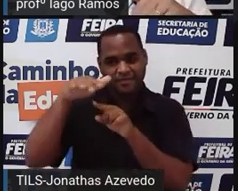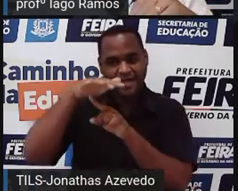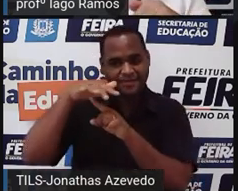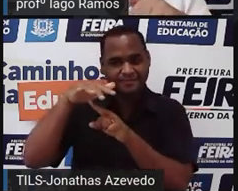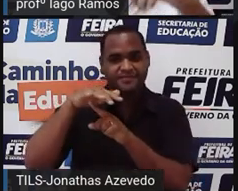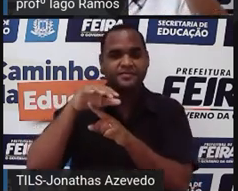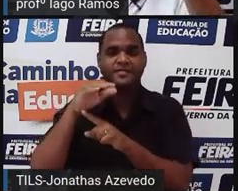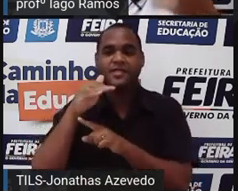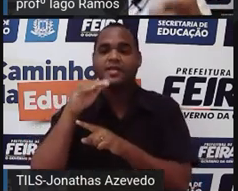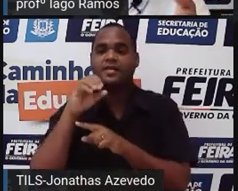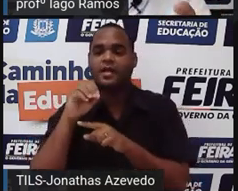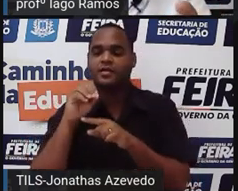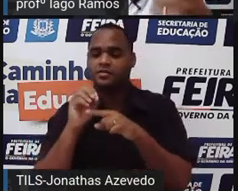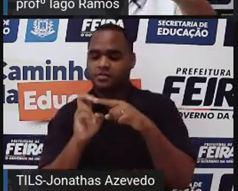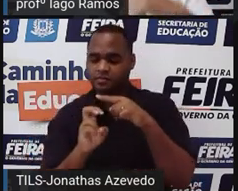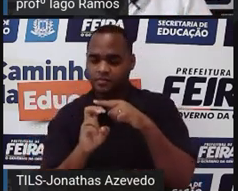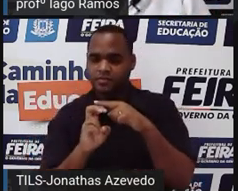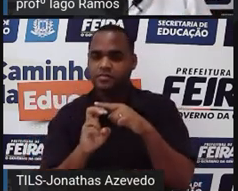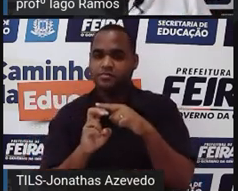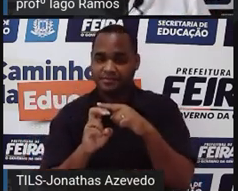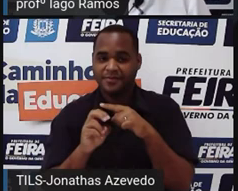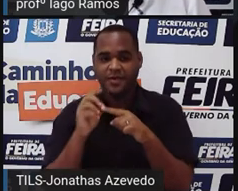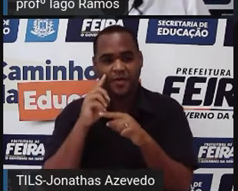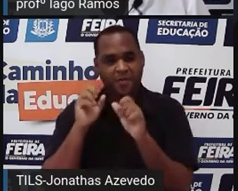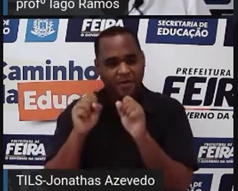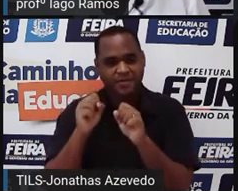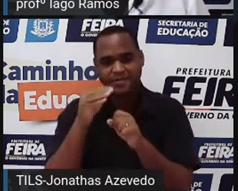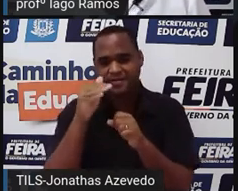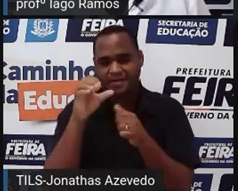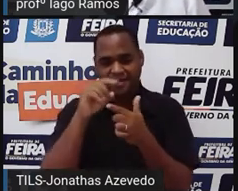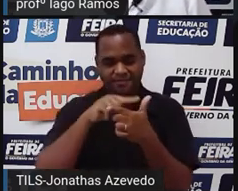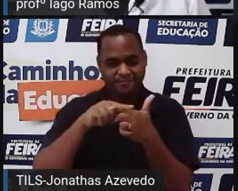quintos e fazer 10 dividido por 5.